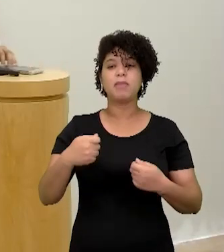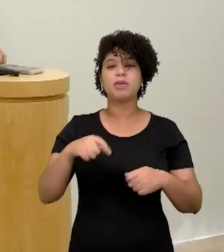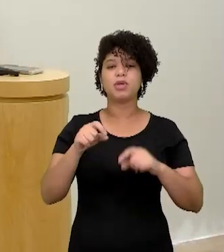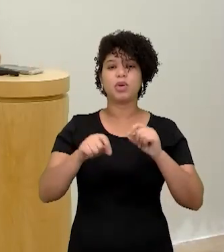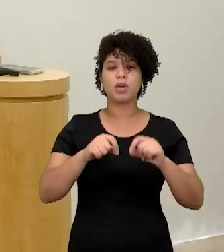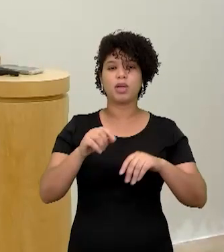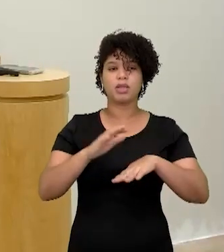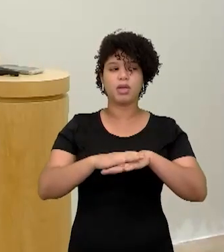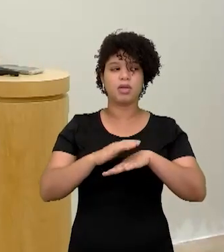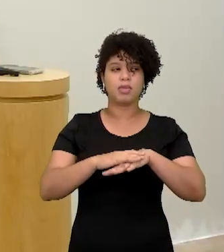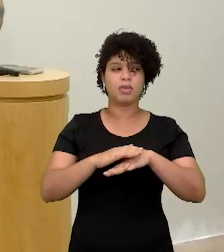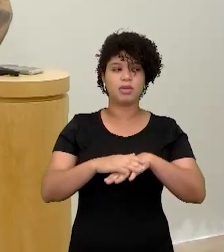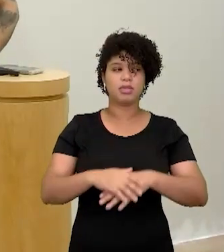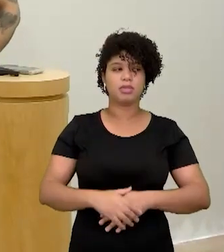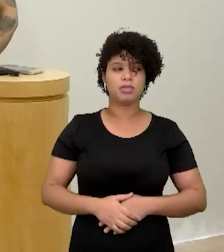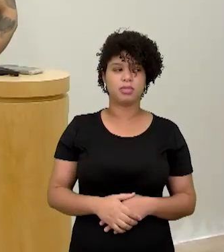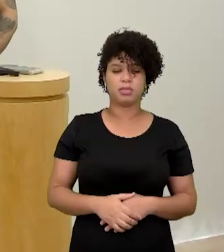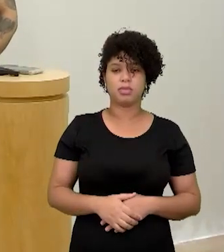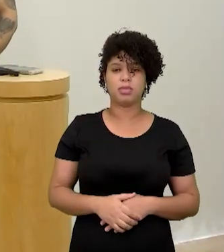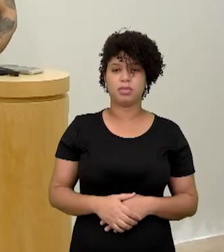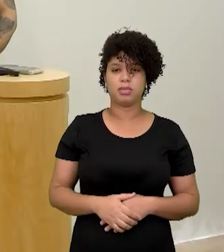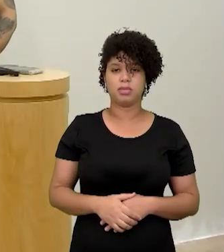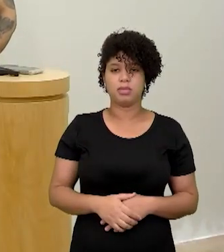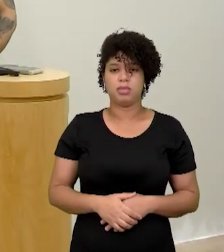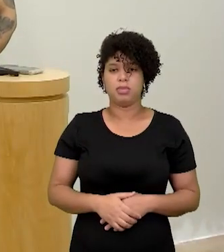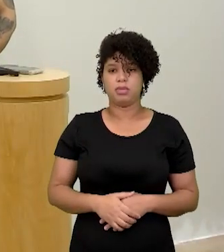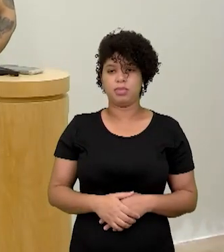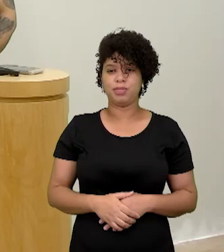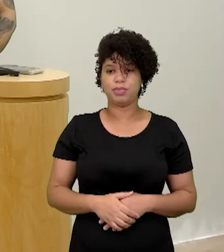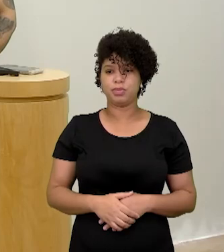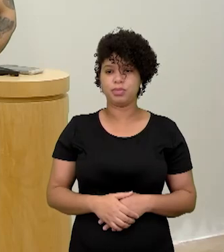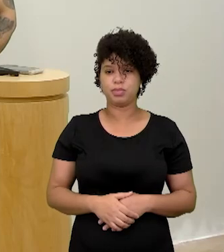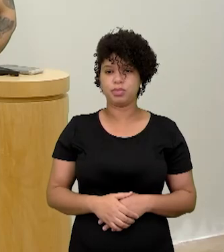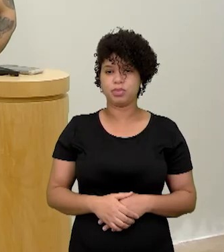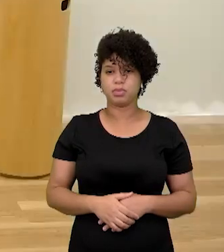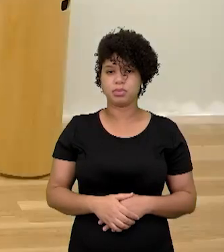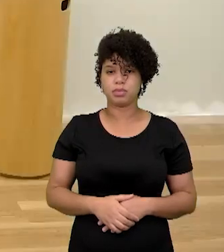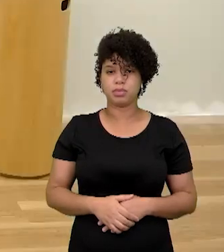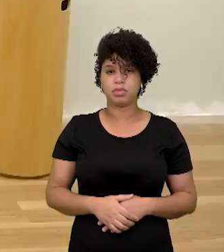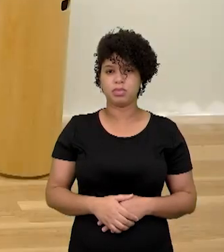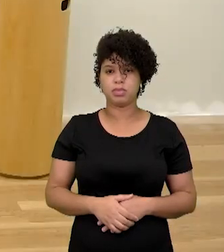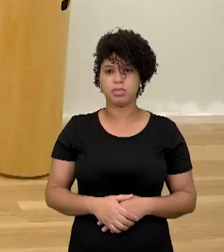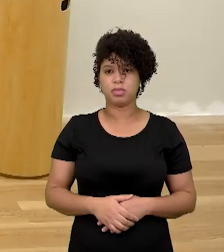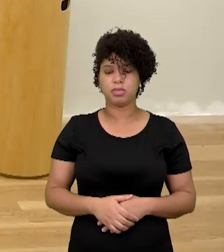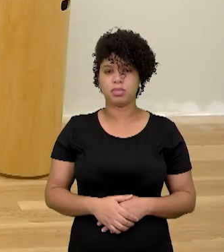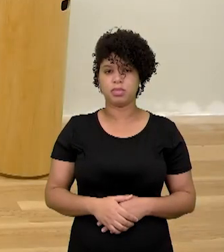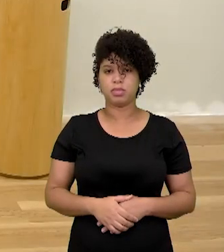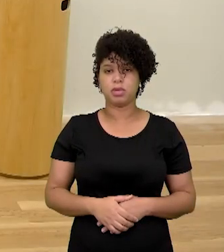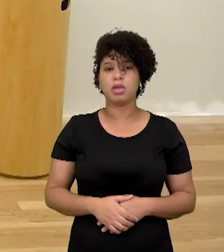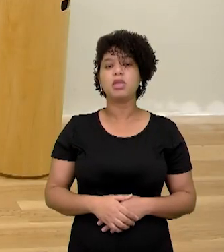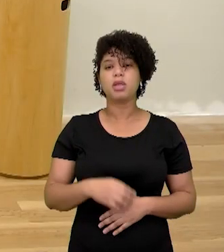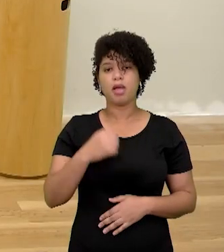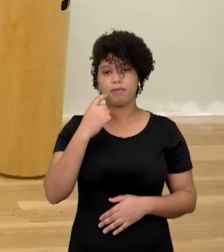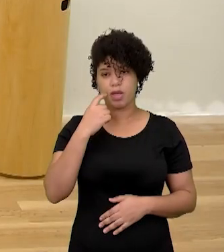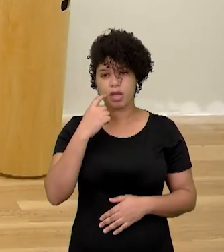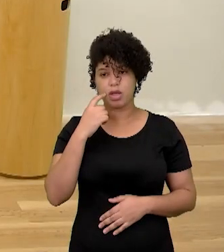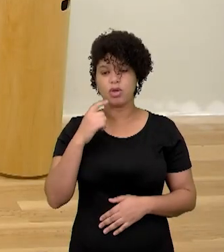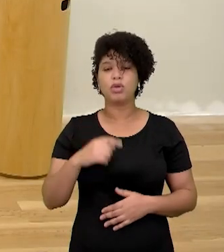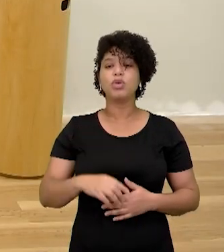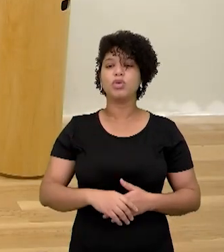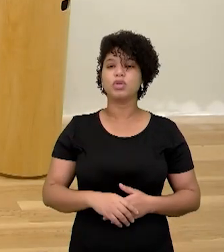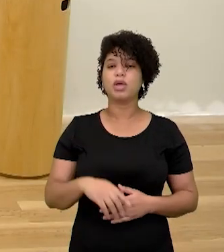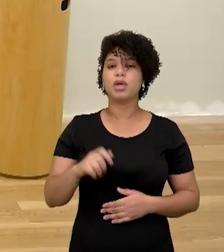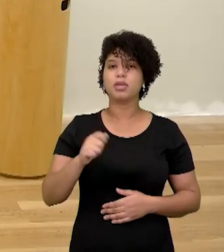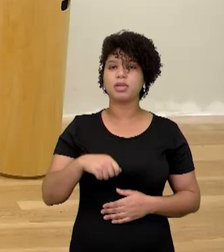sei como você está se sentindo nesse problema, tá? Tá bom? Agora tchau. Então, você pode